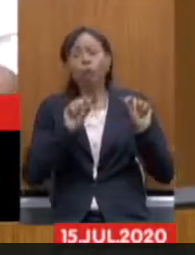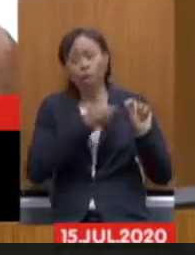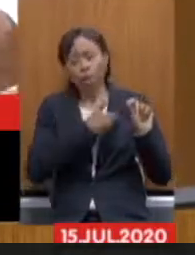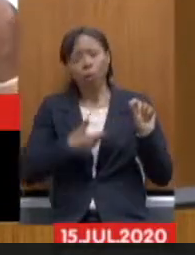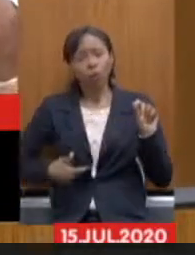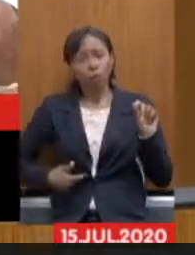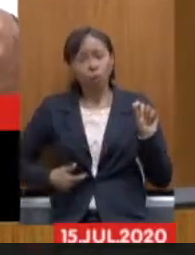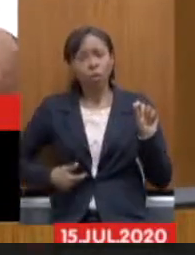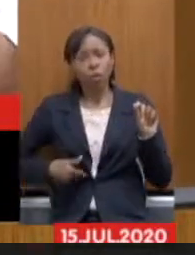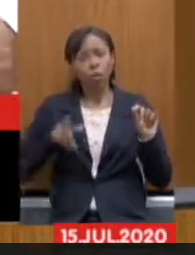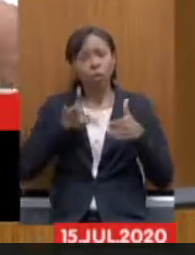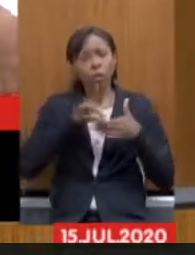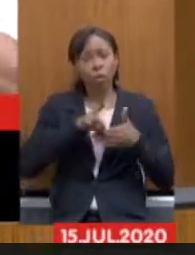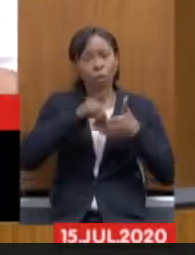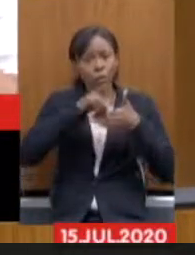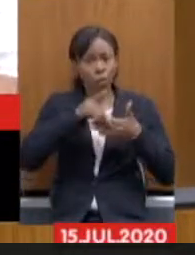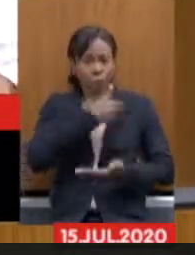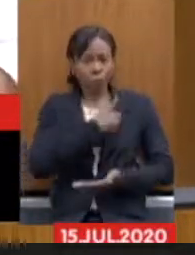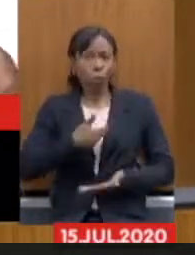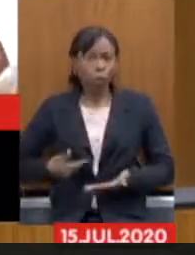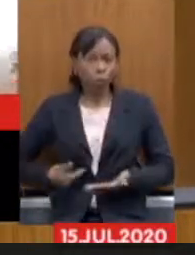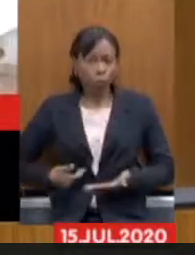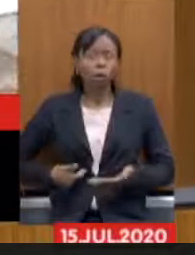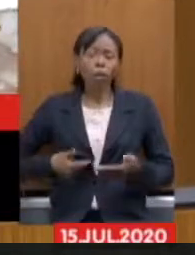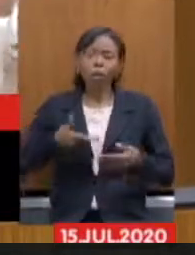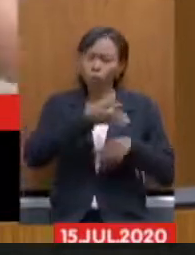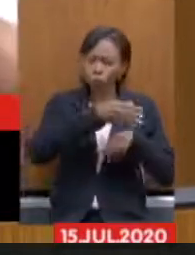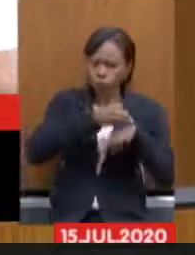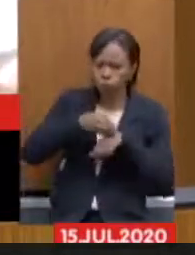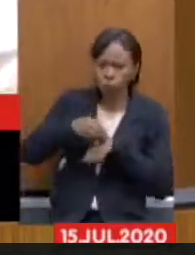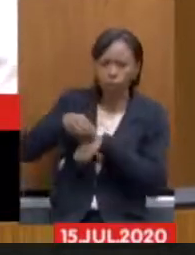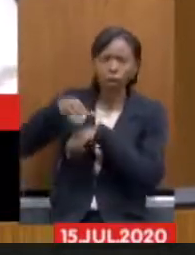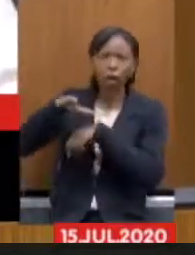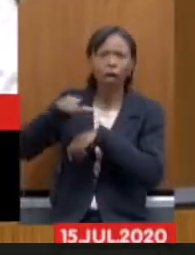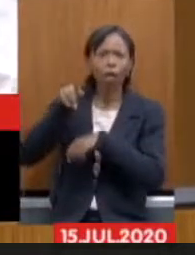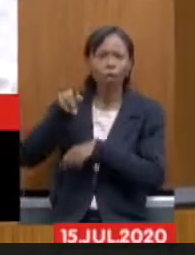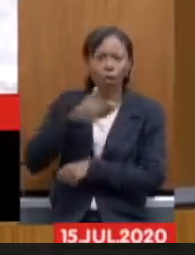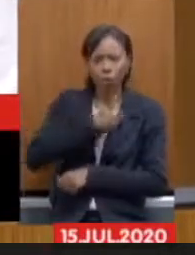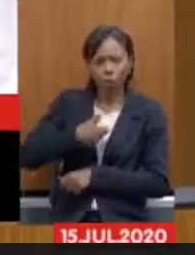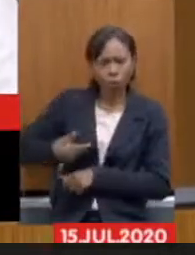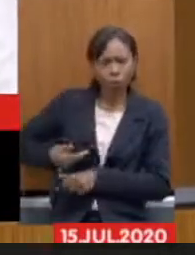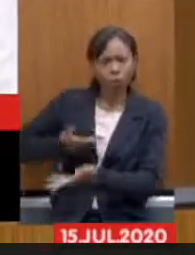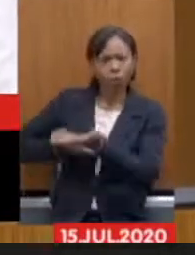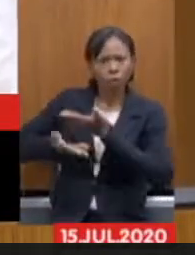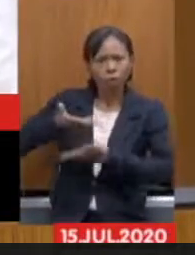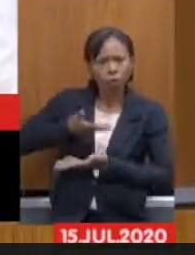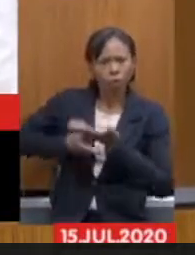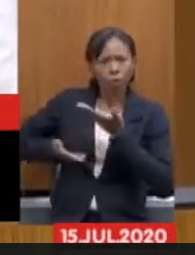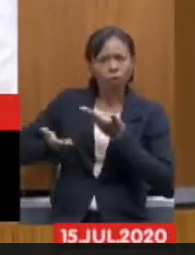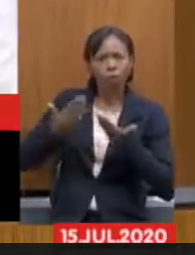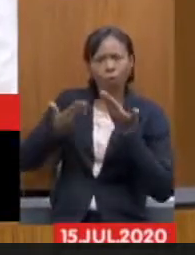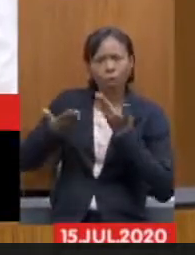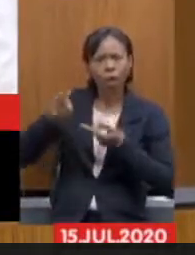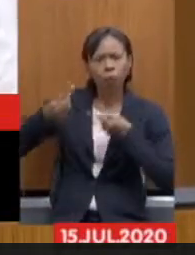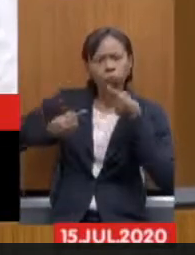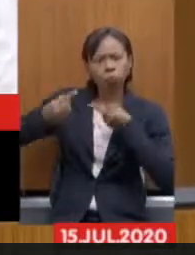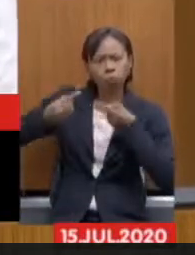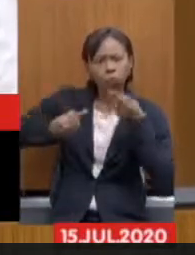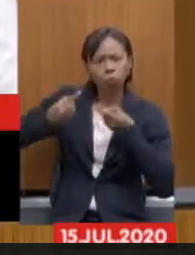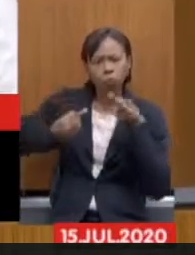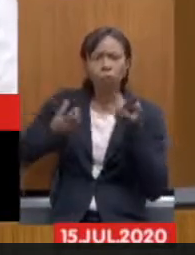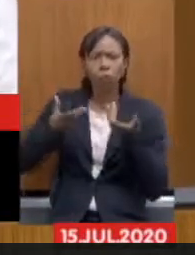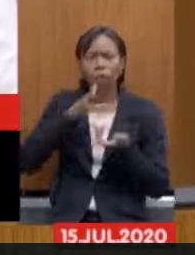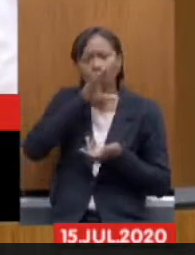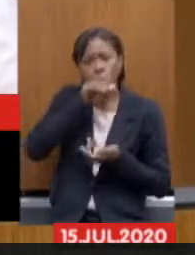para isso o nosso líder de uber não tem nos levado lá temos levado alguém para gente discutir enquanto servidor algumas